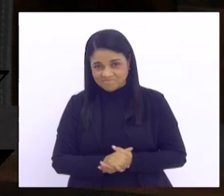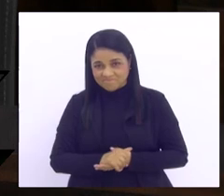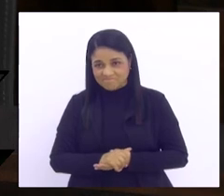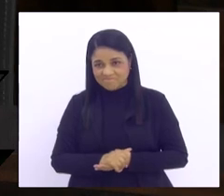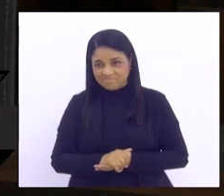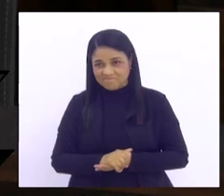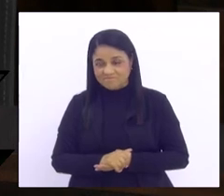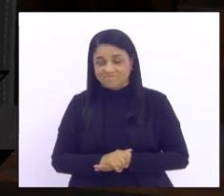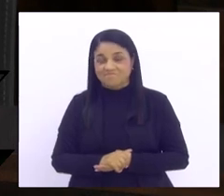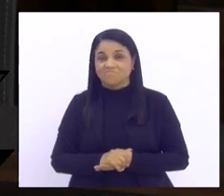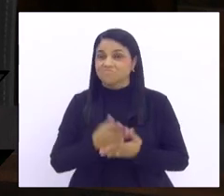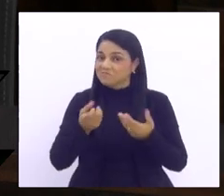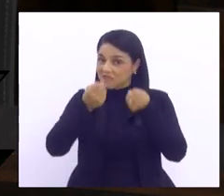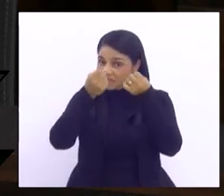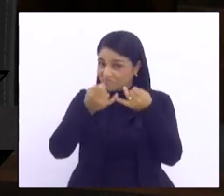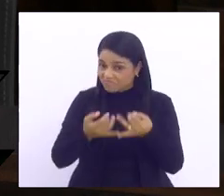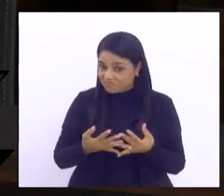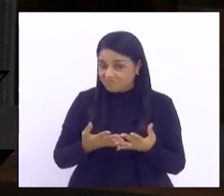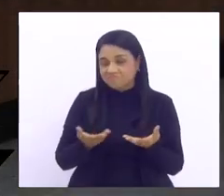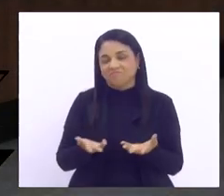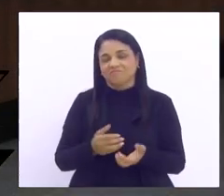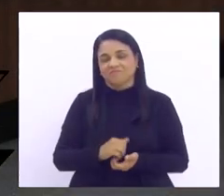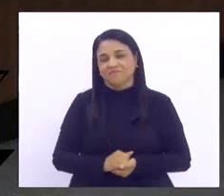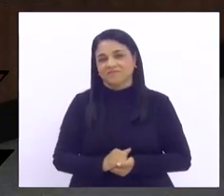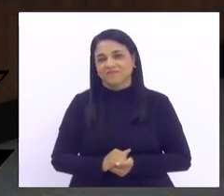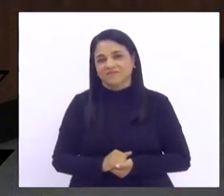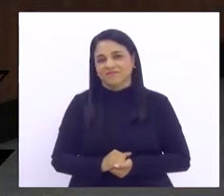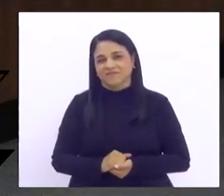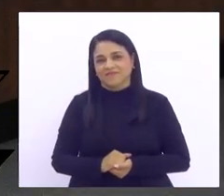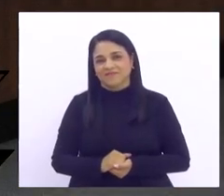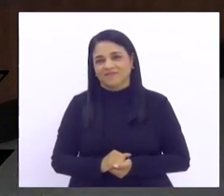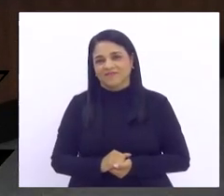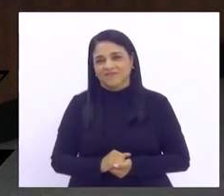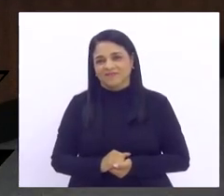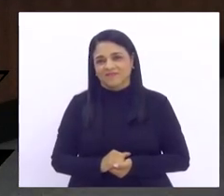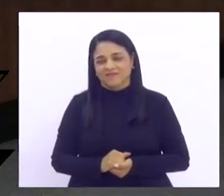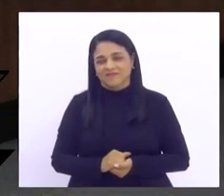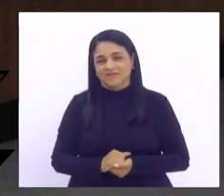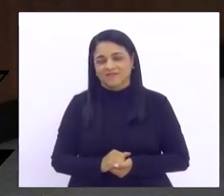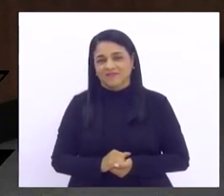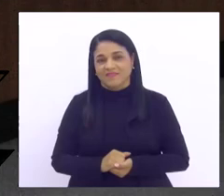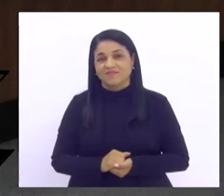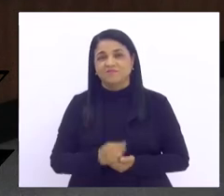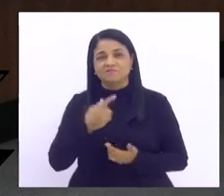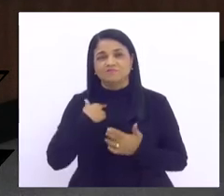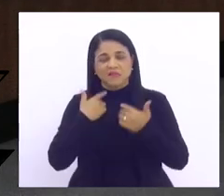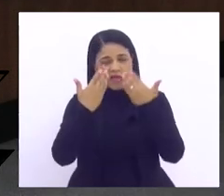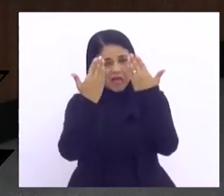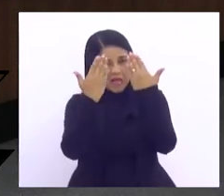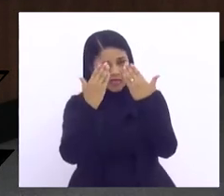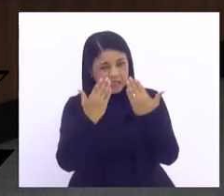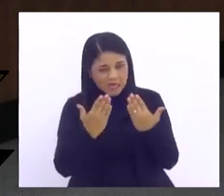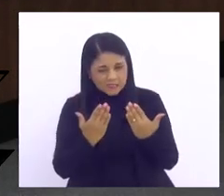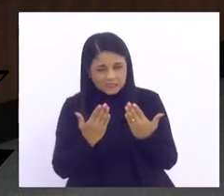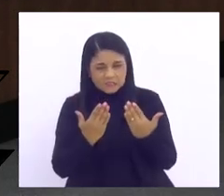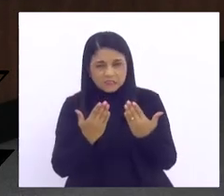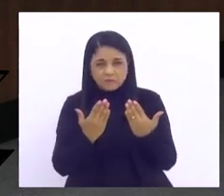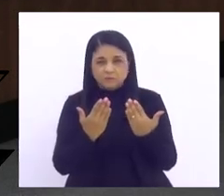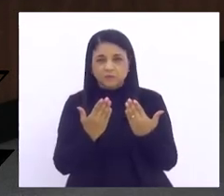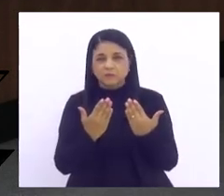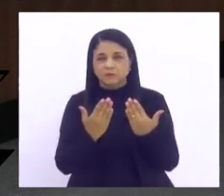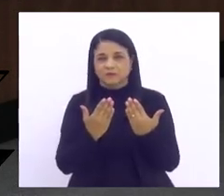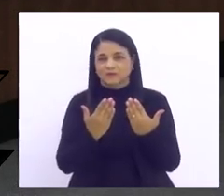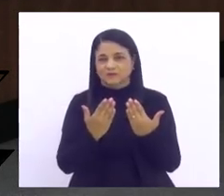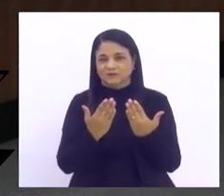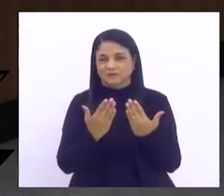É disso que estamos falando. Então, quando nós analisamos a fundo